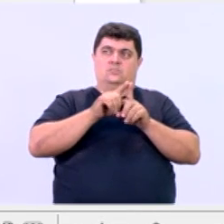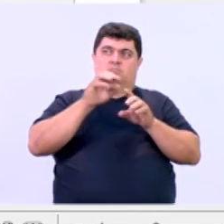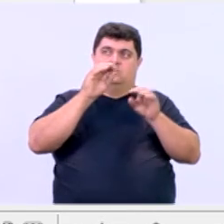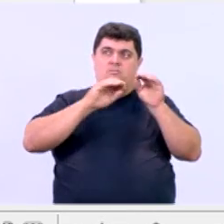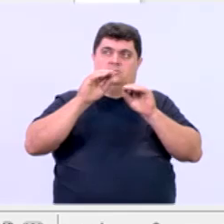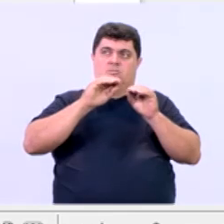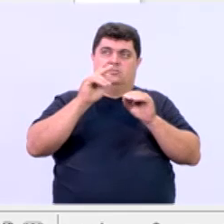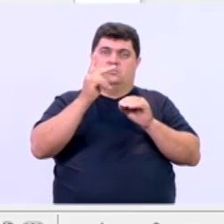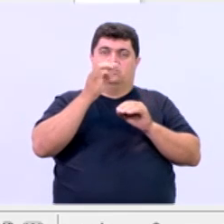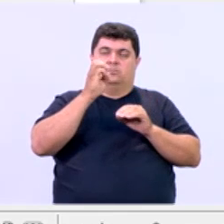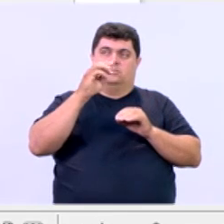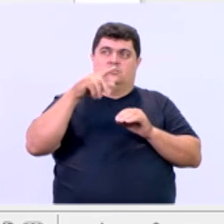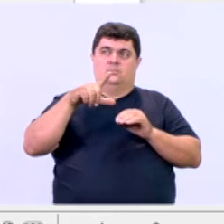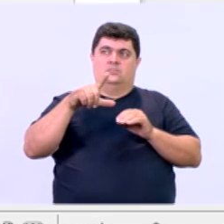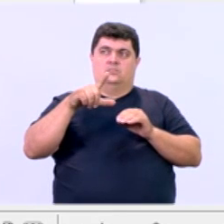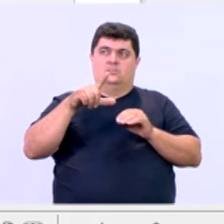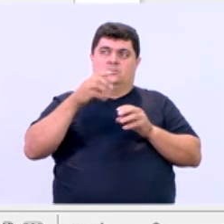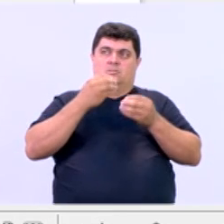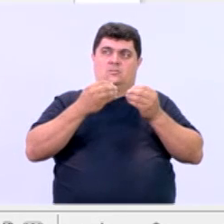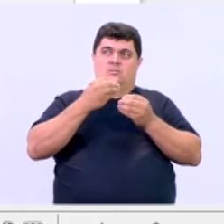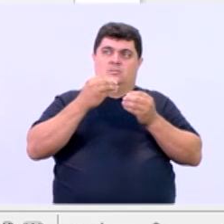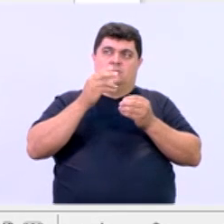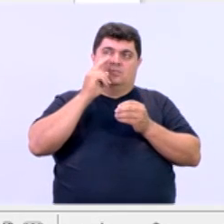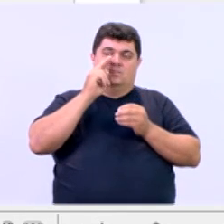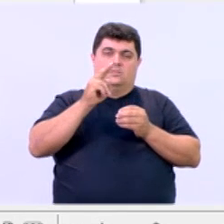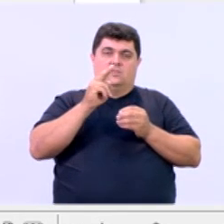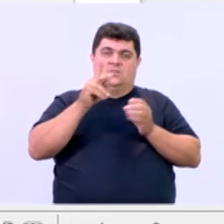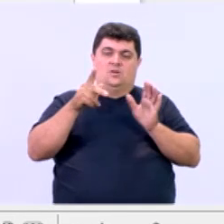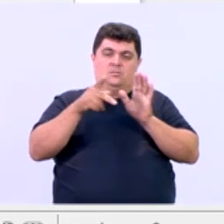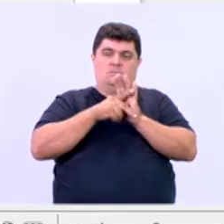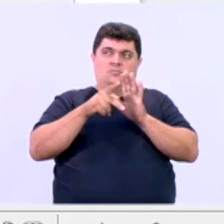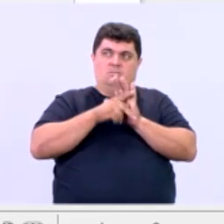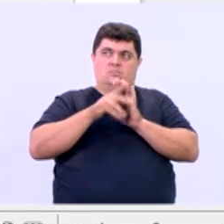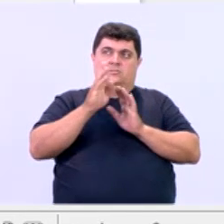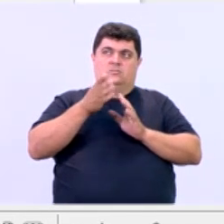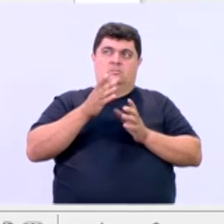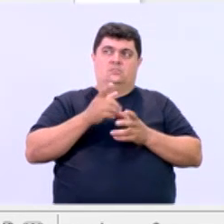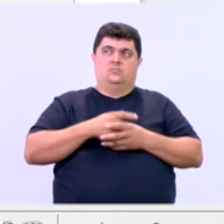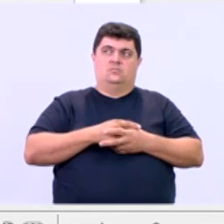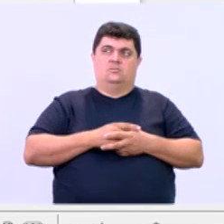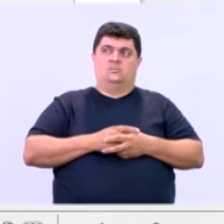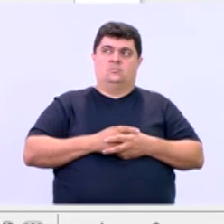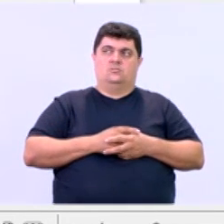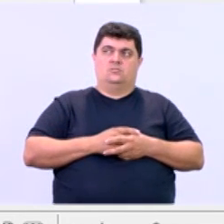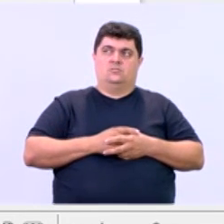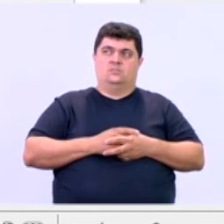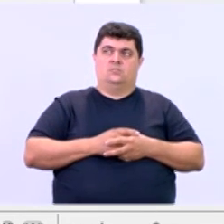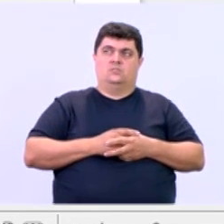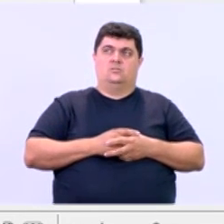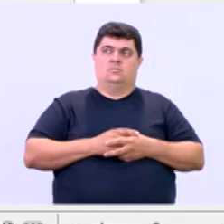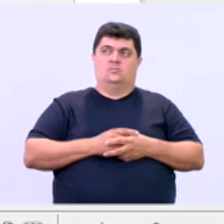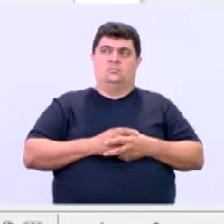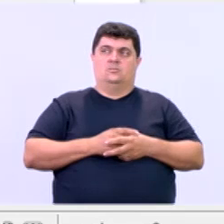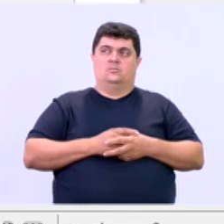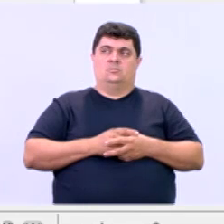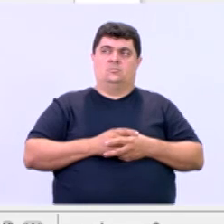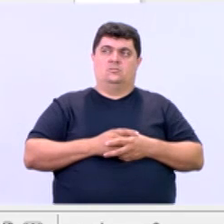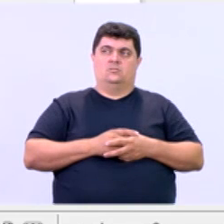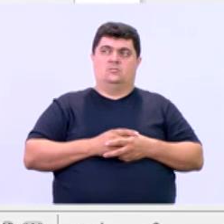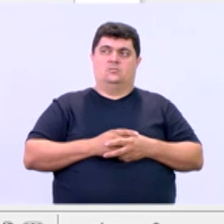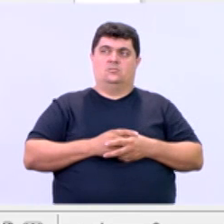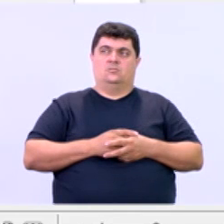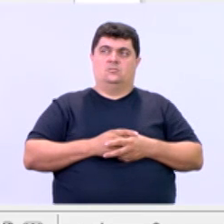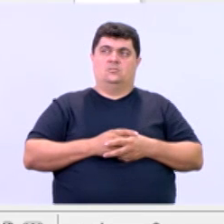formatação do HTML, como se a gente estivesse visualizando no navegador, tá? Então, cuidado com